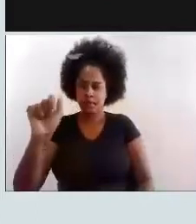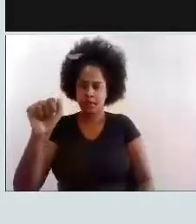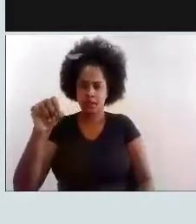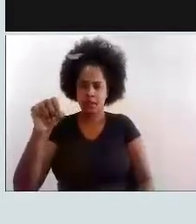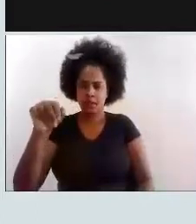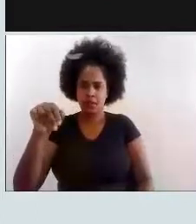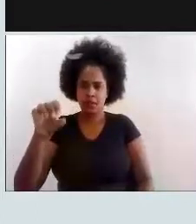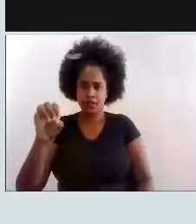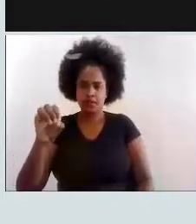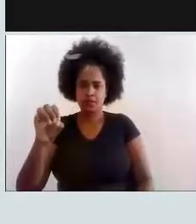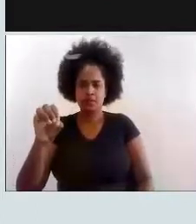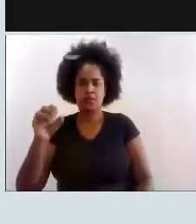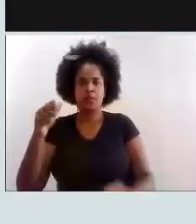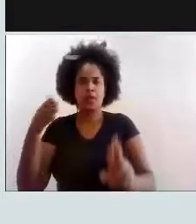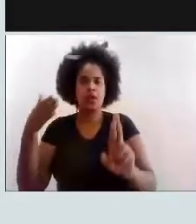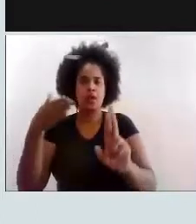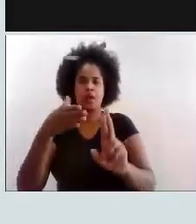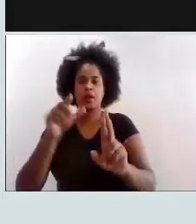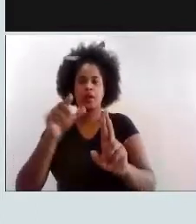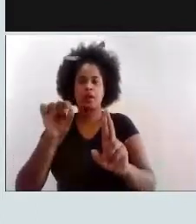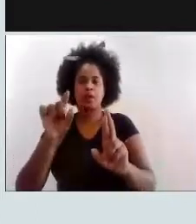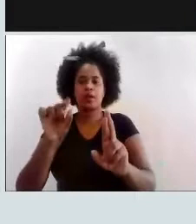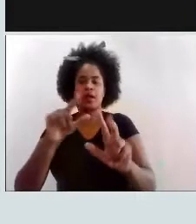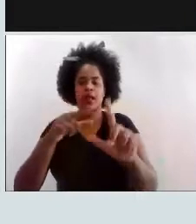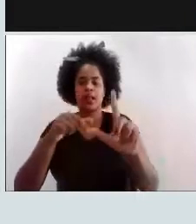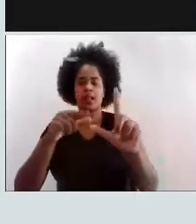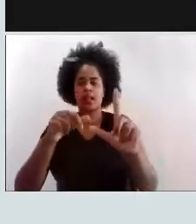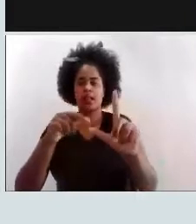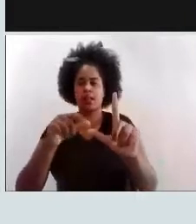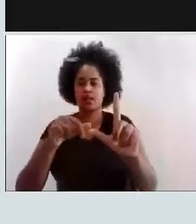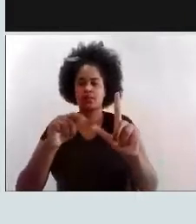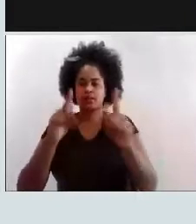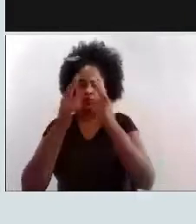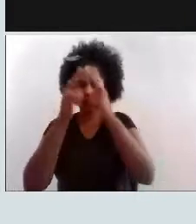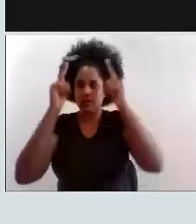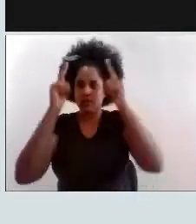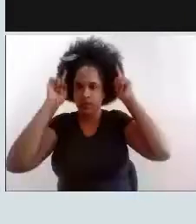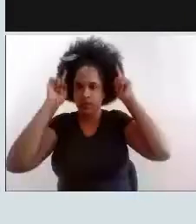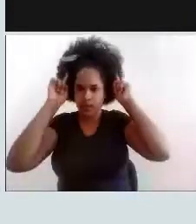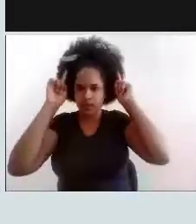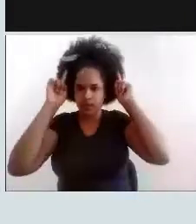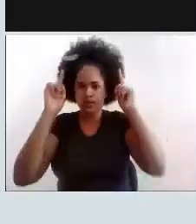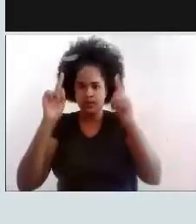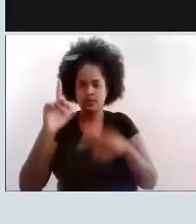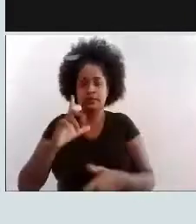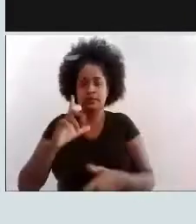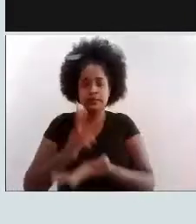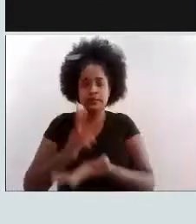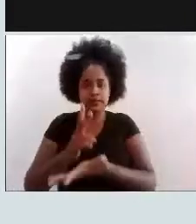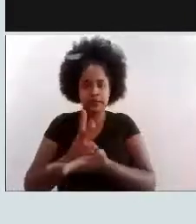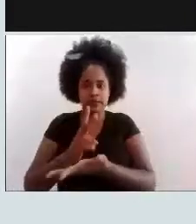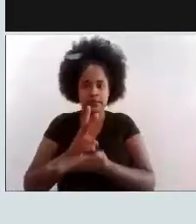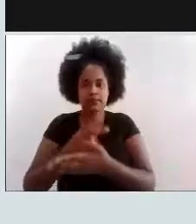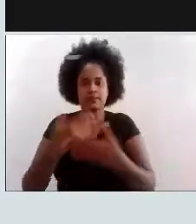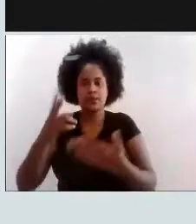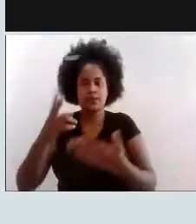planos, certo? Só para vocês entenderem melhor e observarem mais.